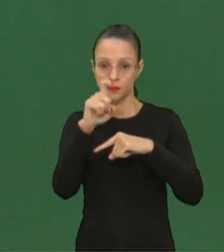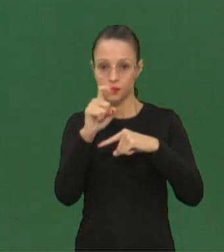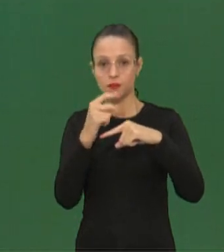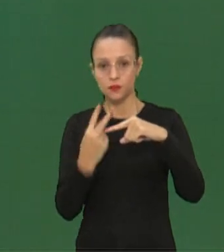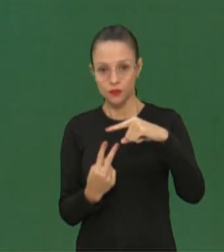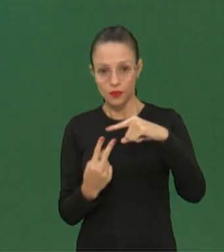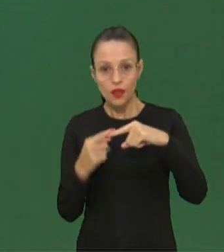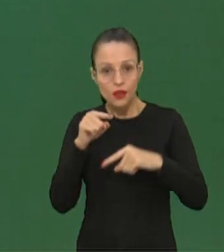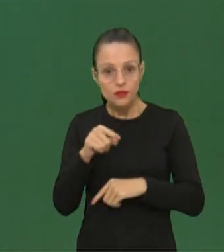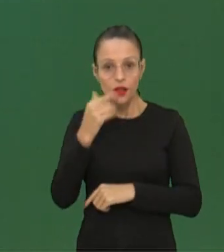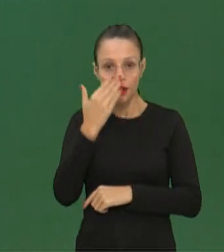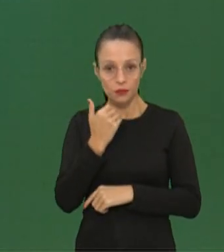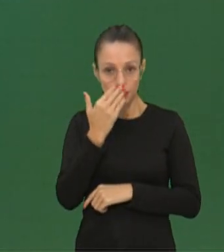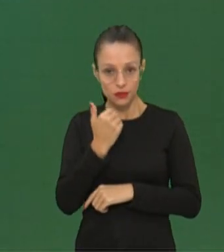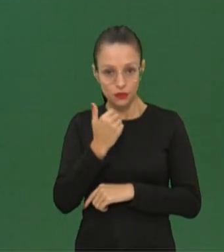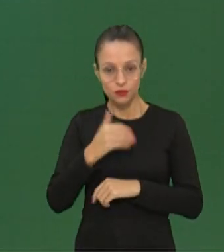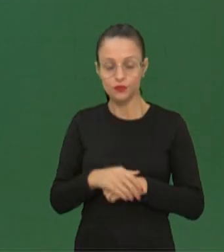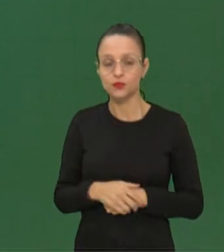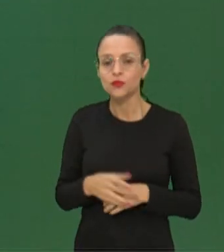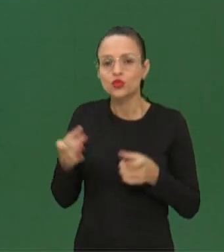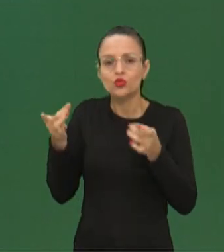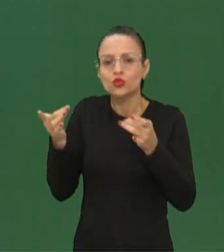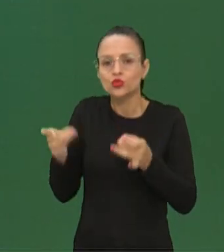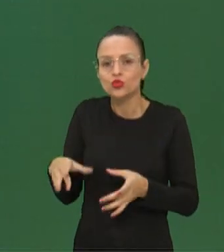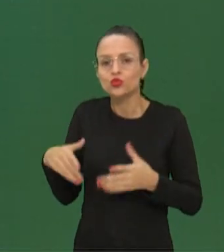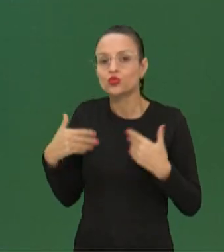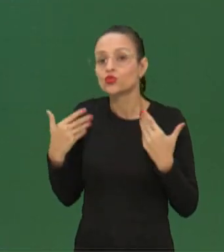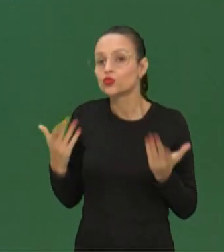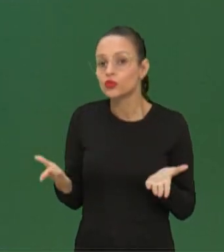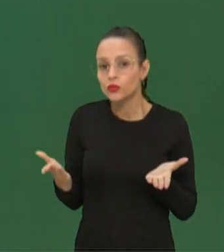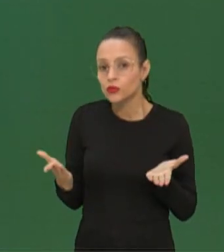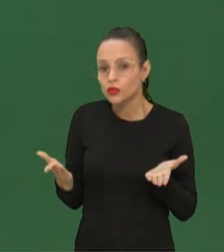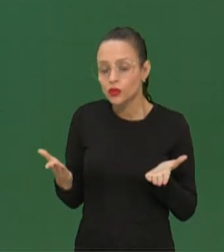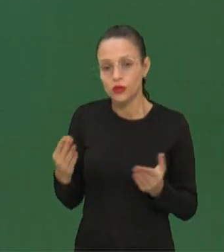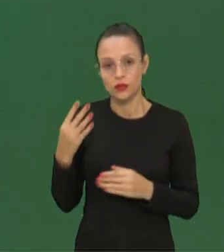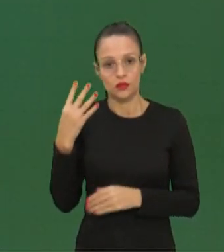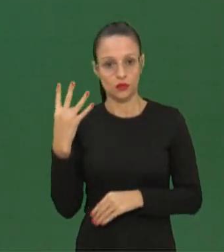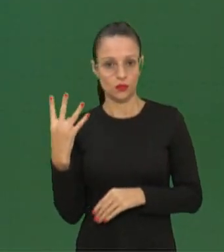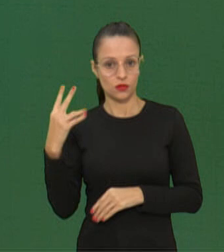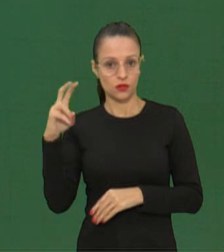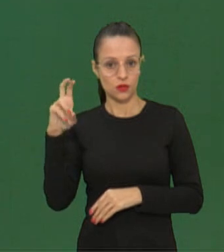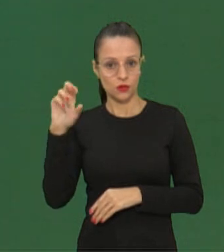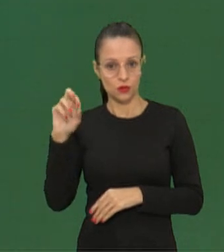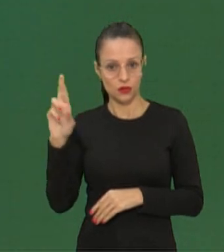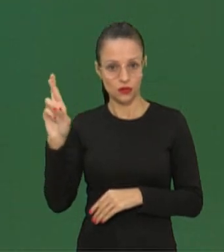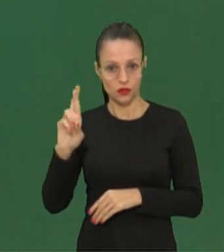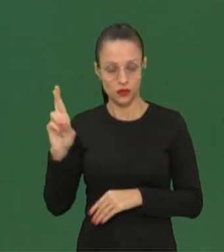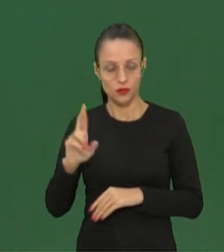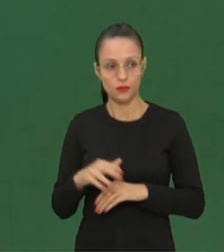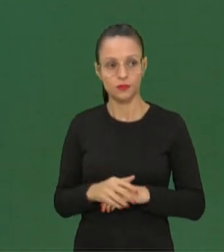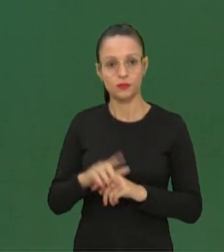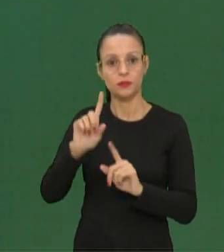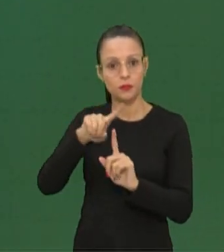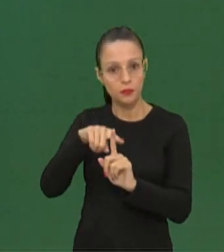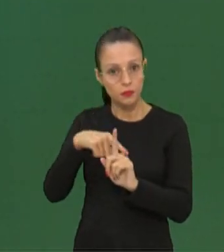para alimentação. Quanto que sobrou? Sobrou R$ 450. Mais R$